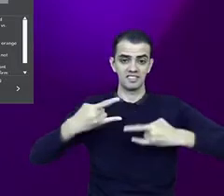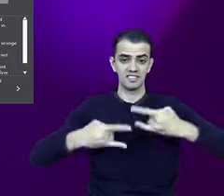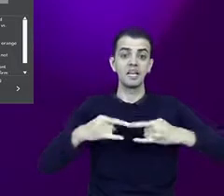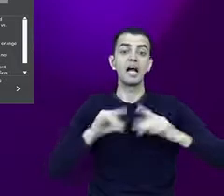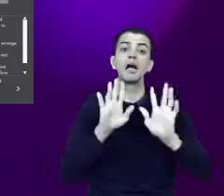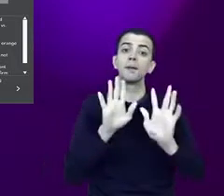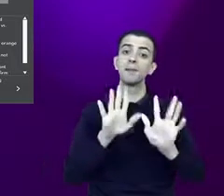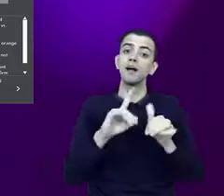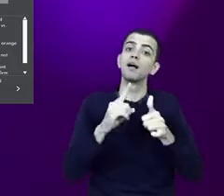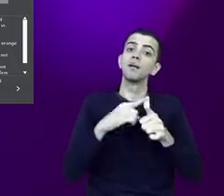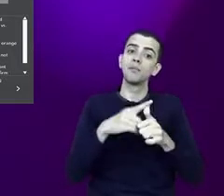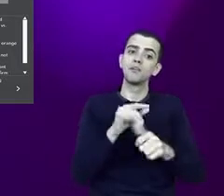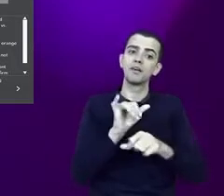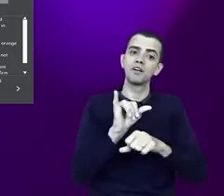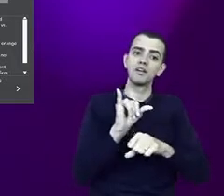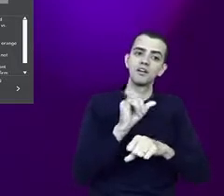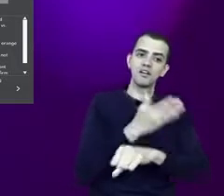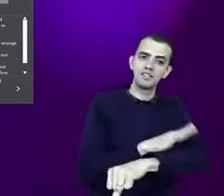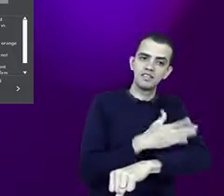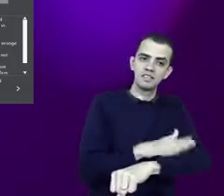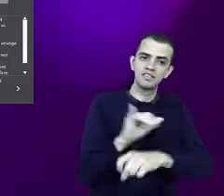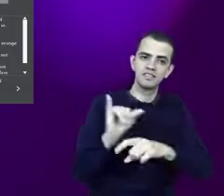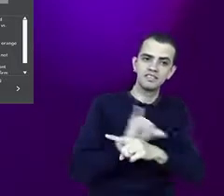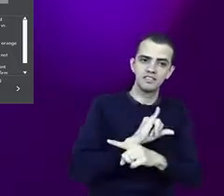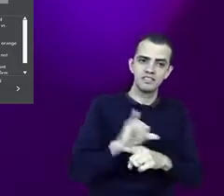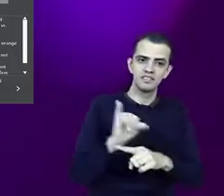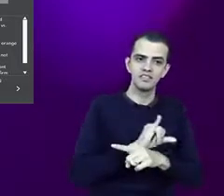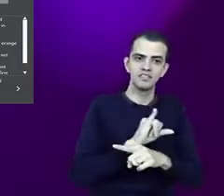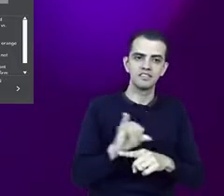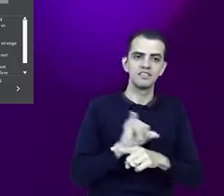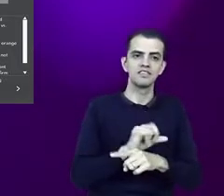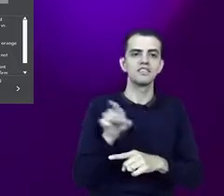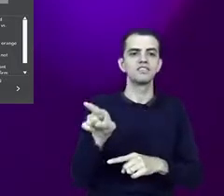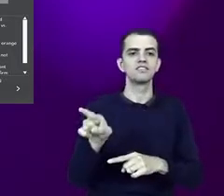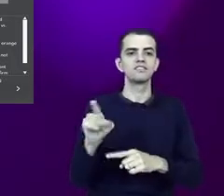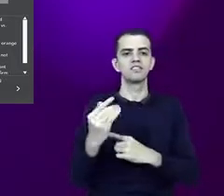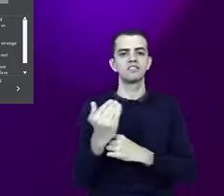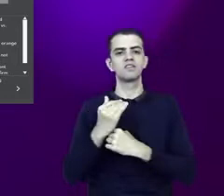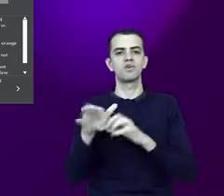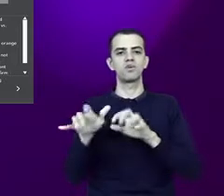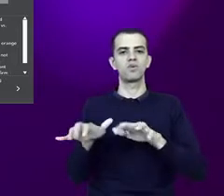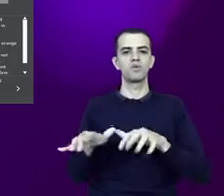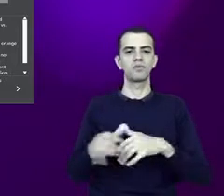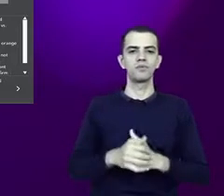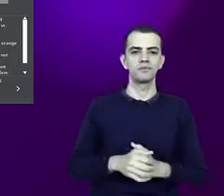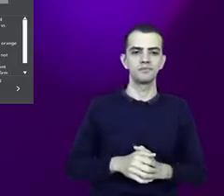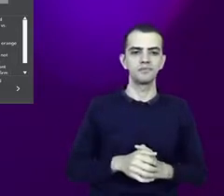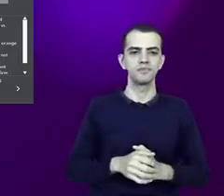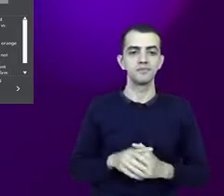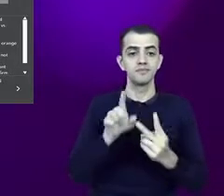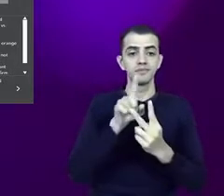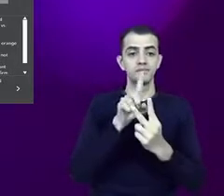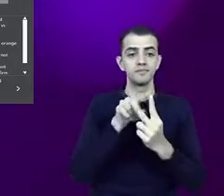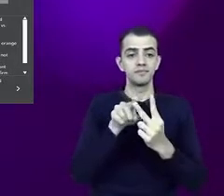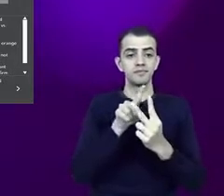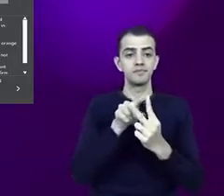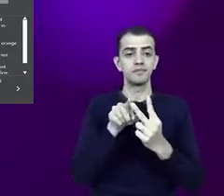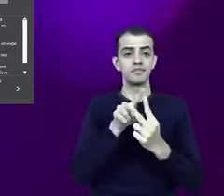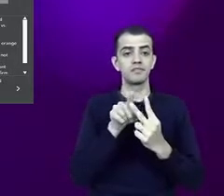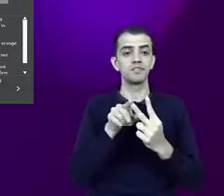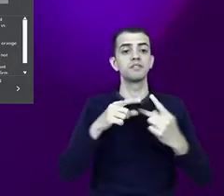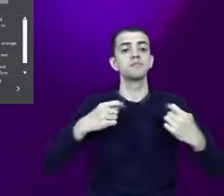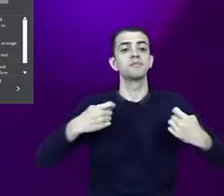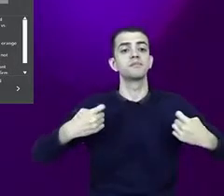mas com o auxílio da navegação e do computador, e esses dois necessitam de ter